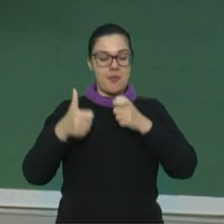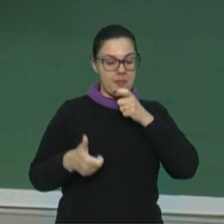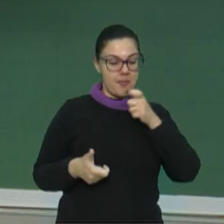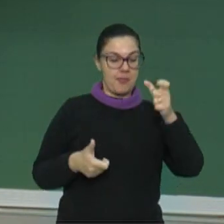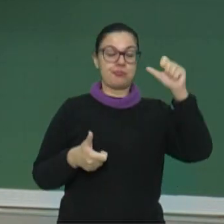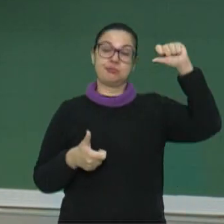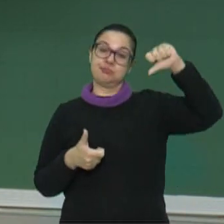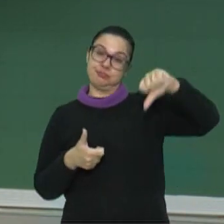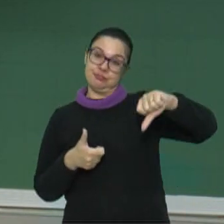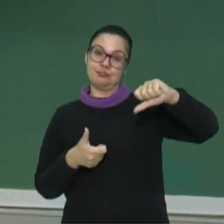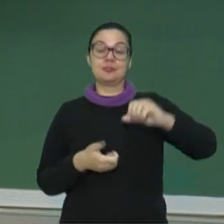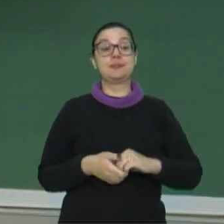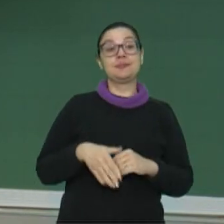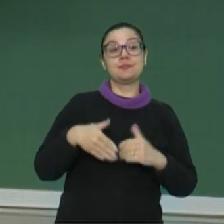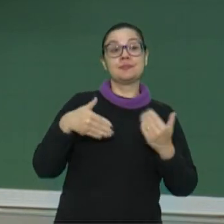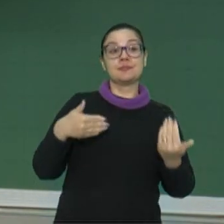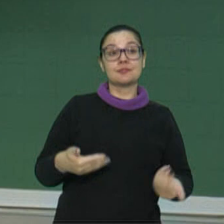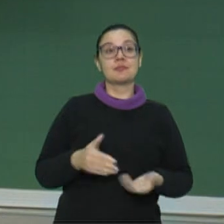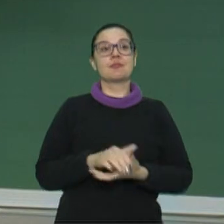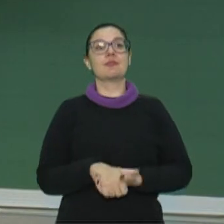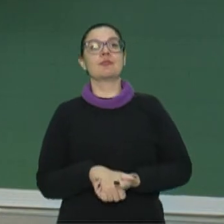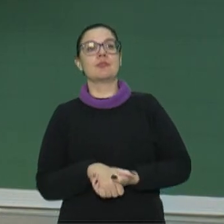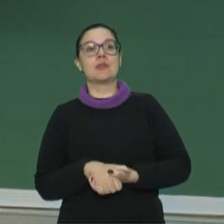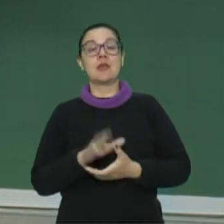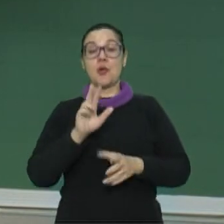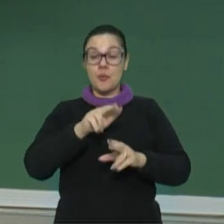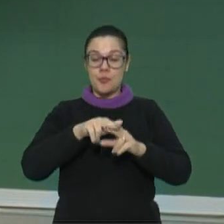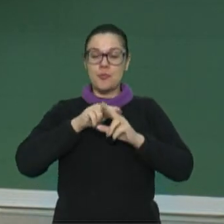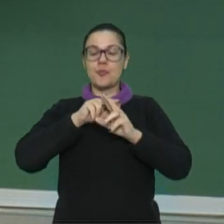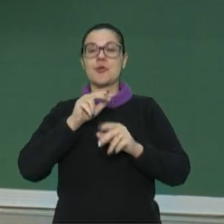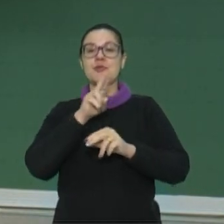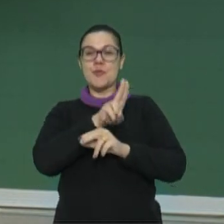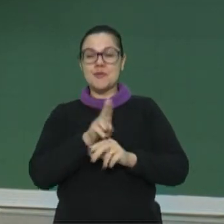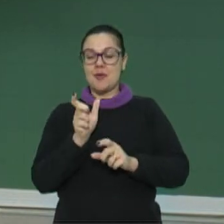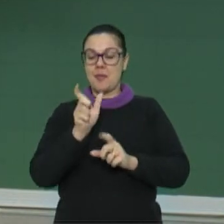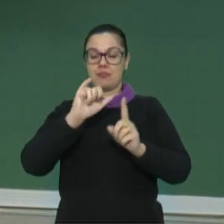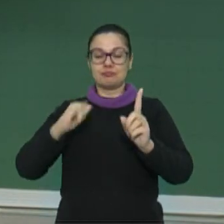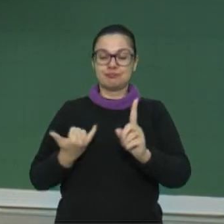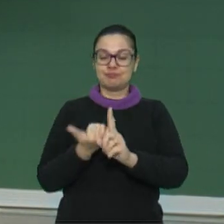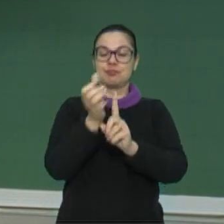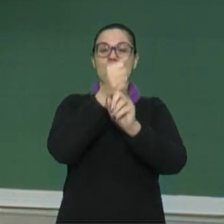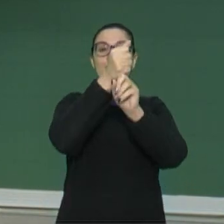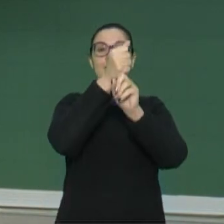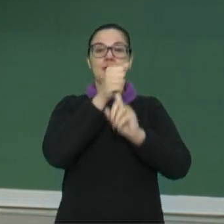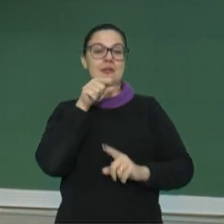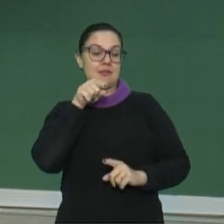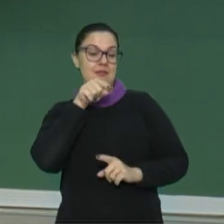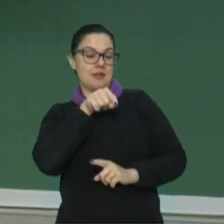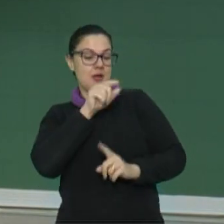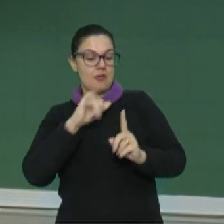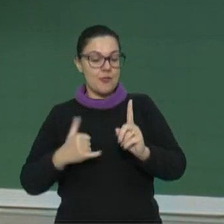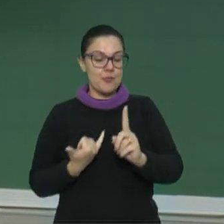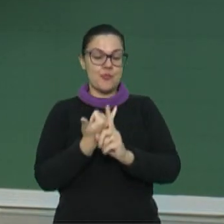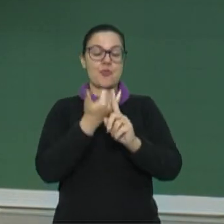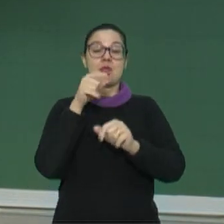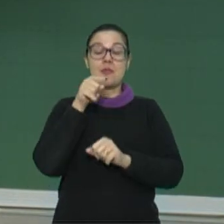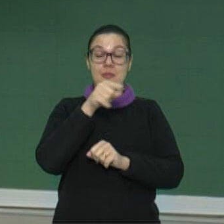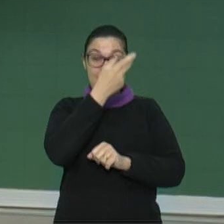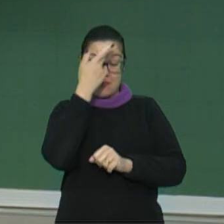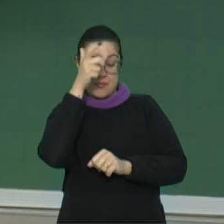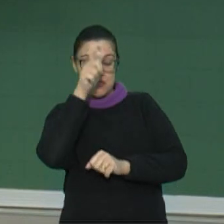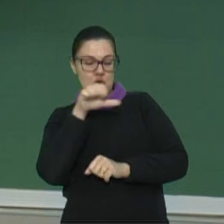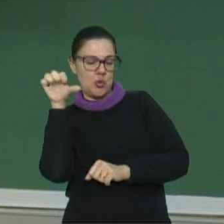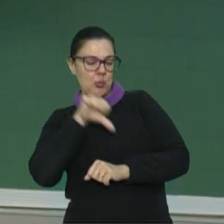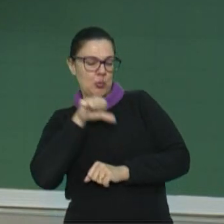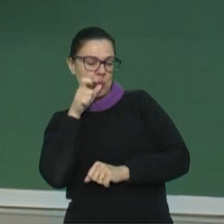e negativa, por isso eu usei o termo bullying, né? Então alguém, né, aí que vai tá falando coisas ruins